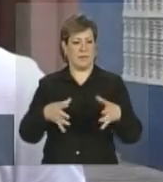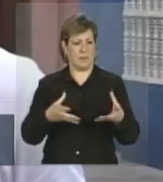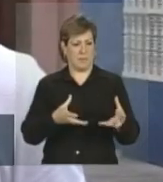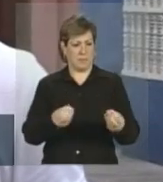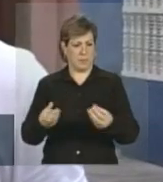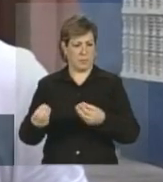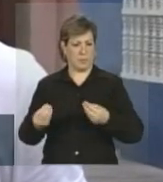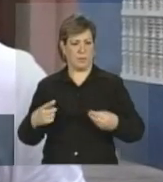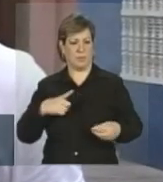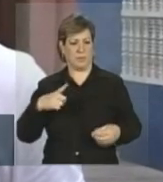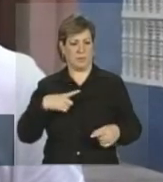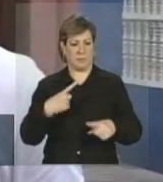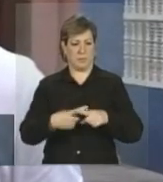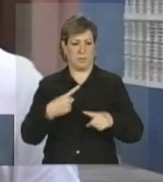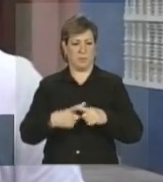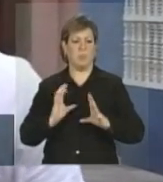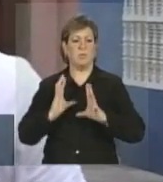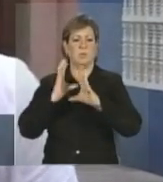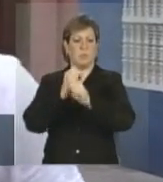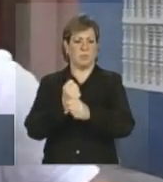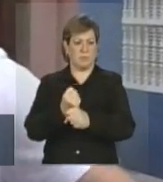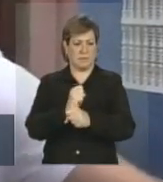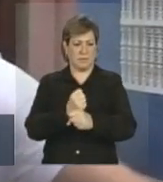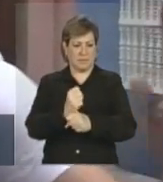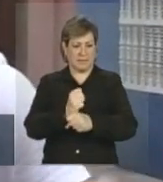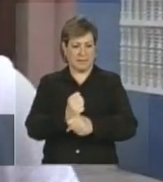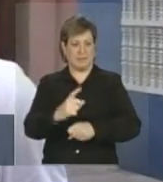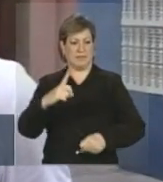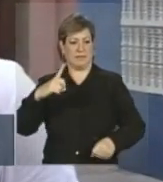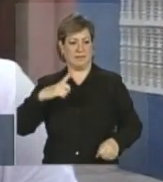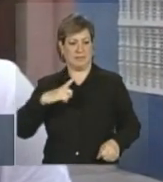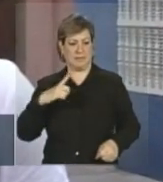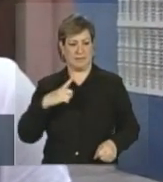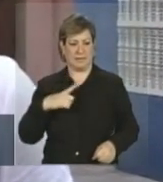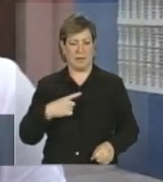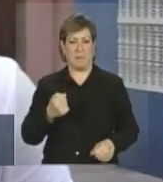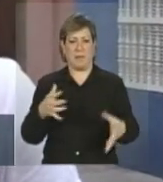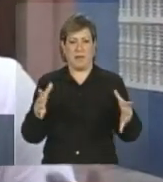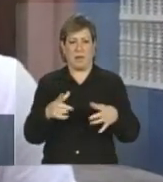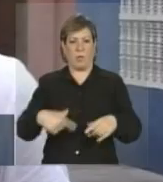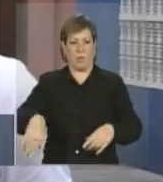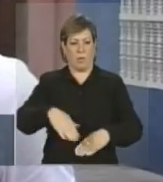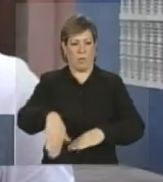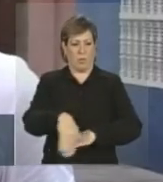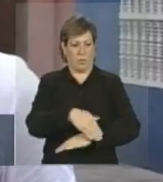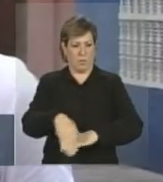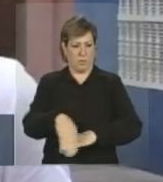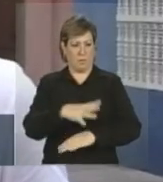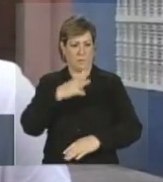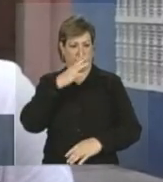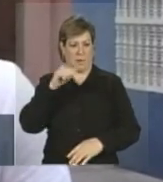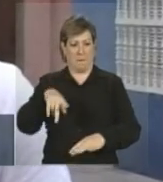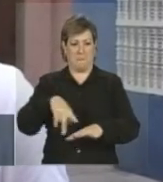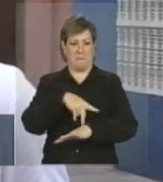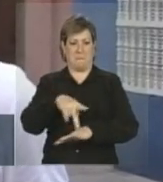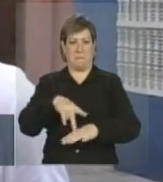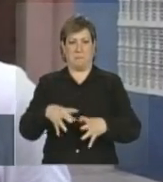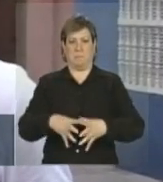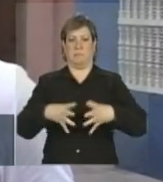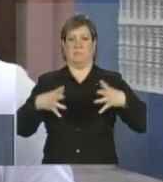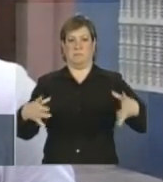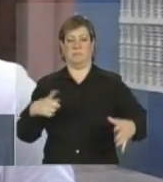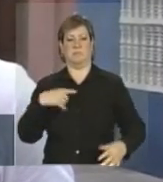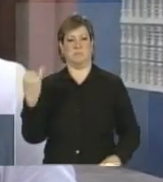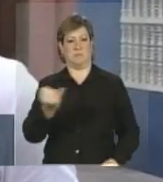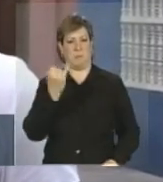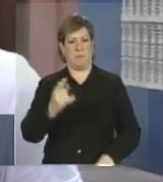motivante porque durante muchos años, desde que estaba pequeño, caminando por estas calles, siempre me soñaba con que el país nuestro llegara a estar en una